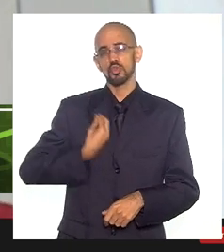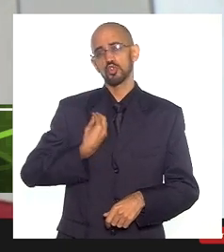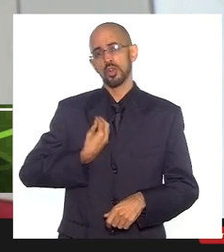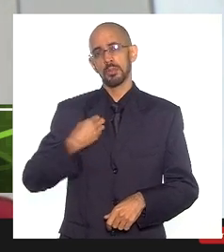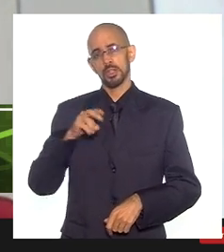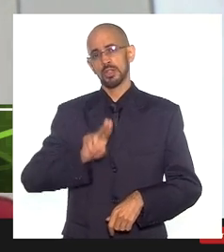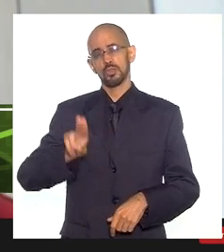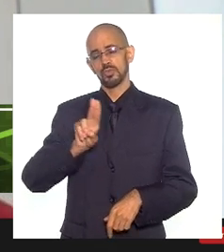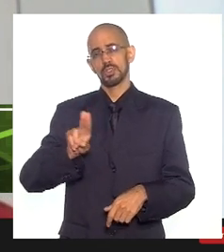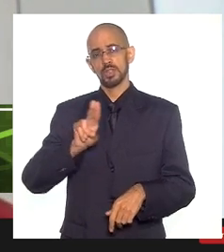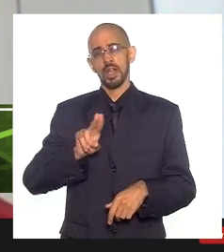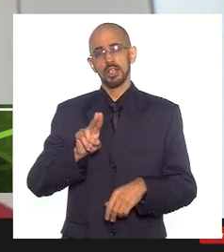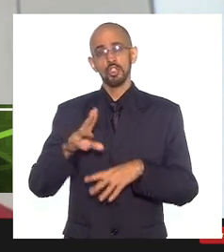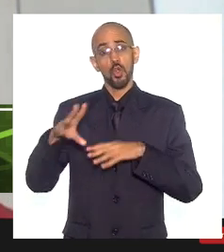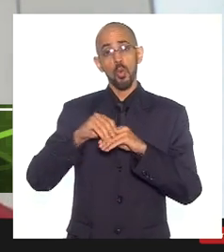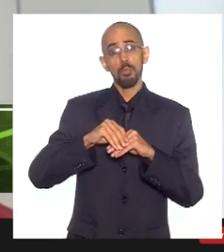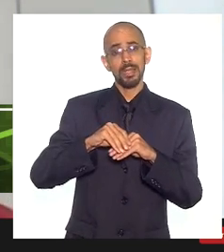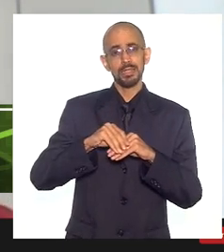perdas dos últimos anos?